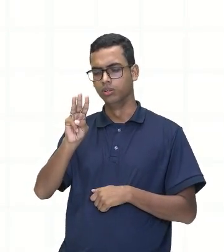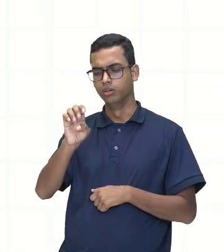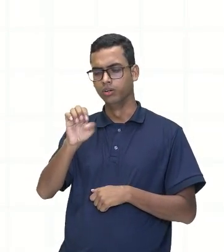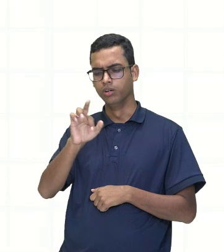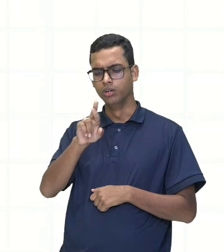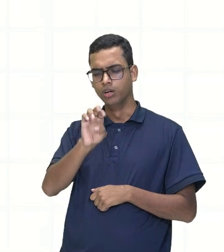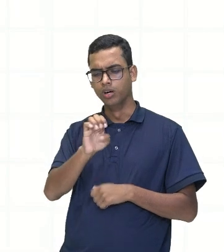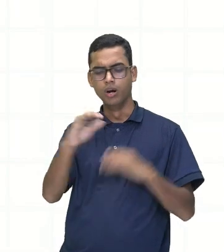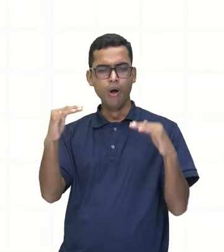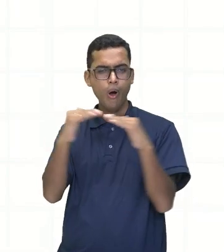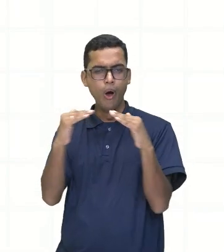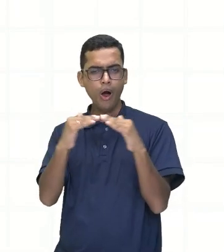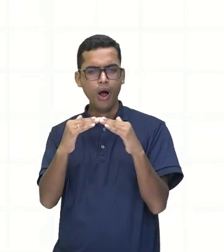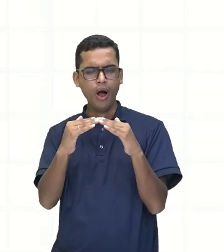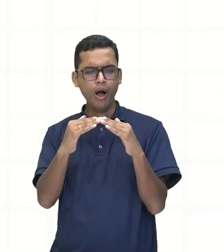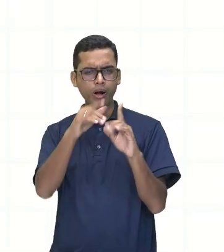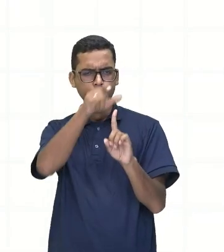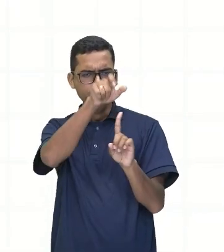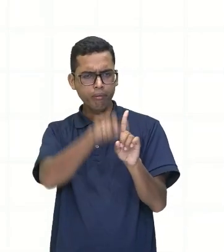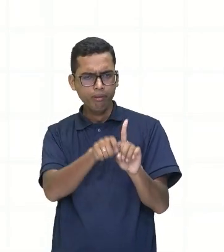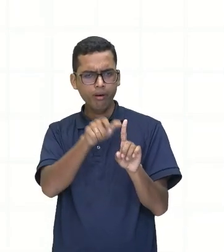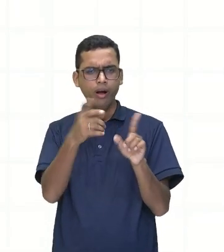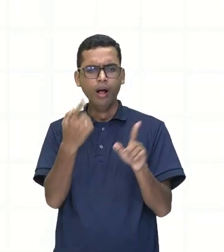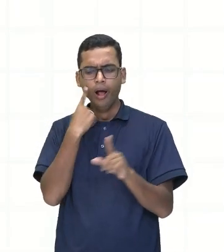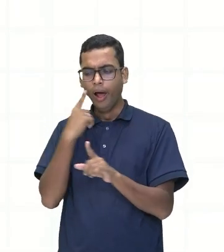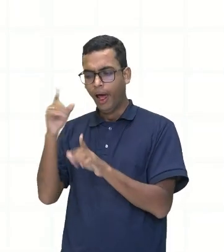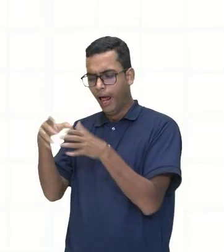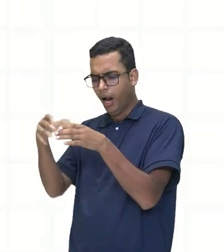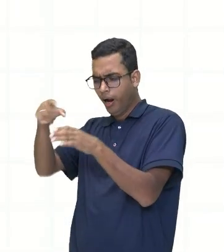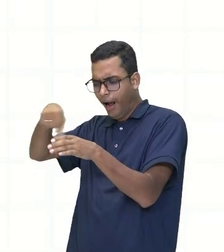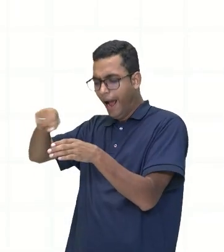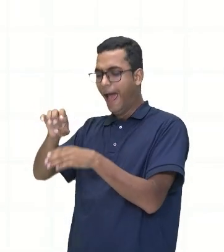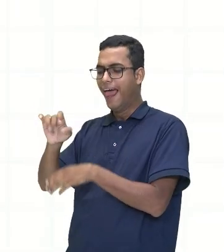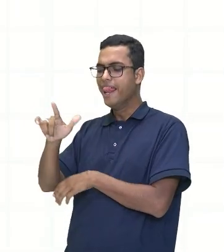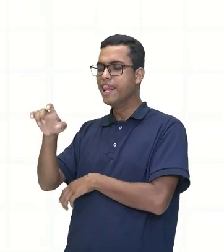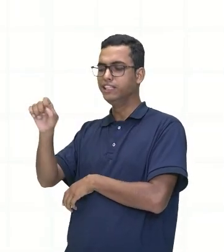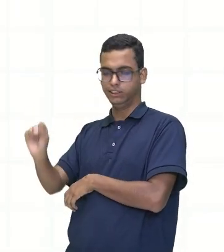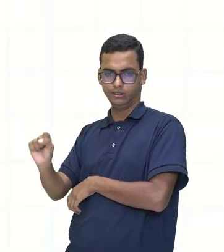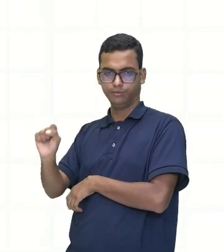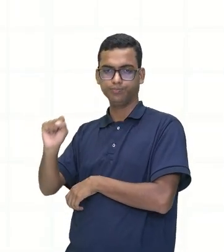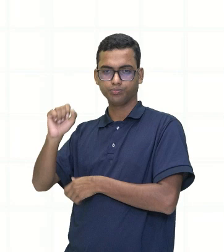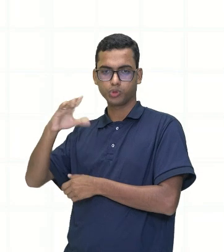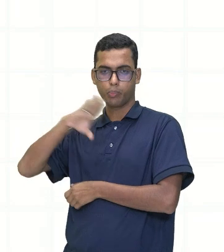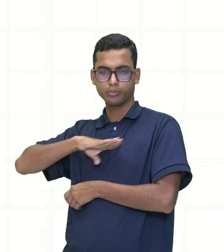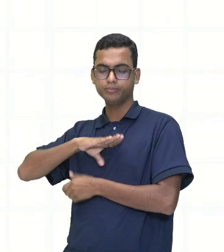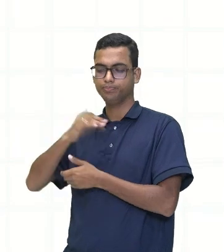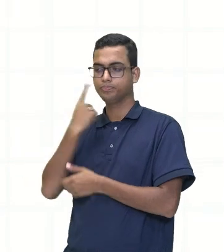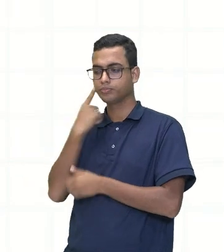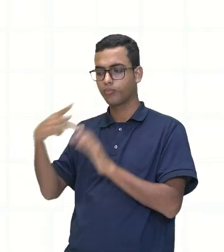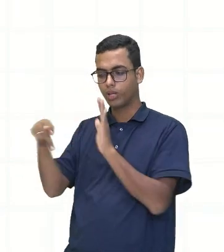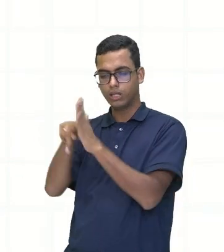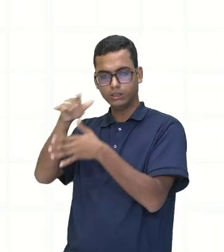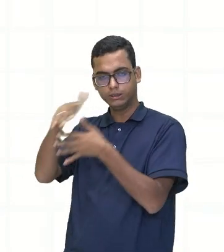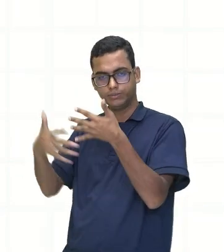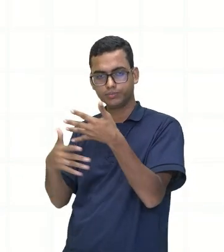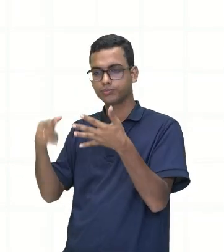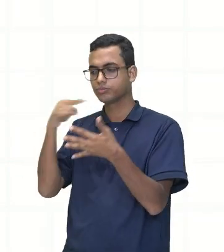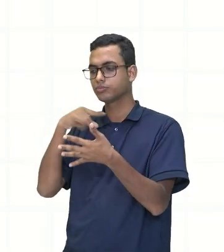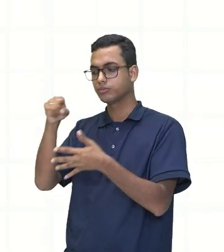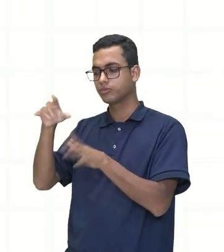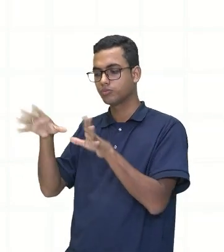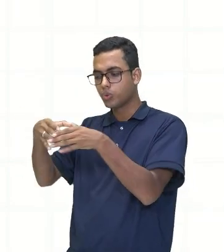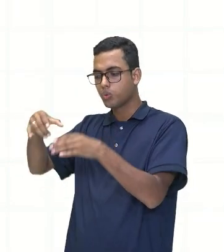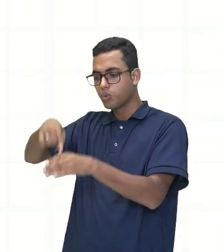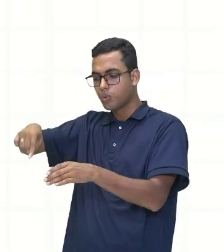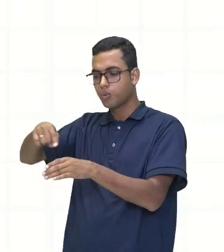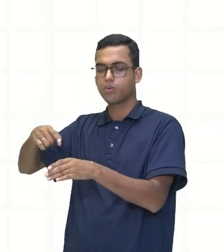né? Eles. They were. Os trabalhadores. Em seguida, eu